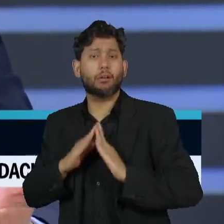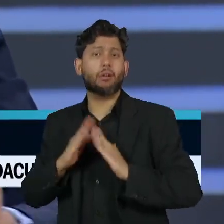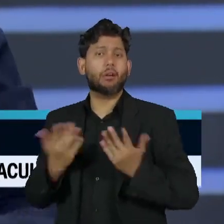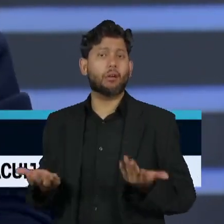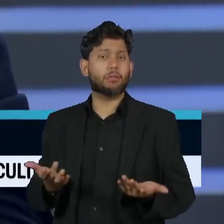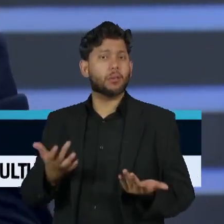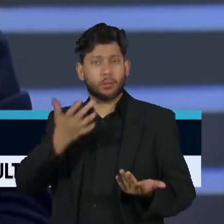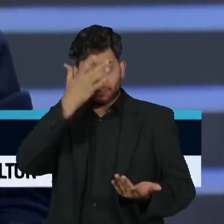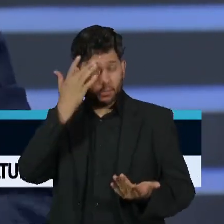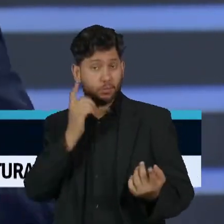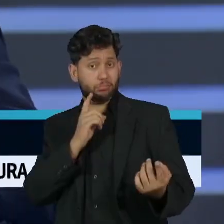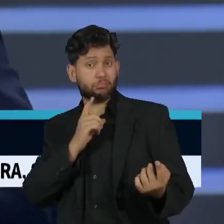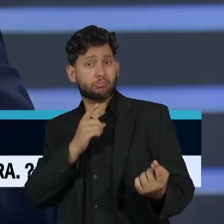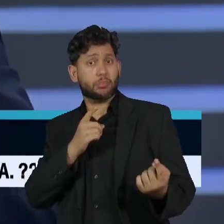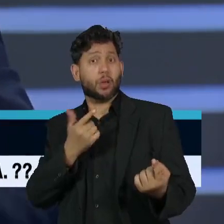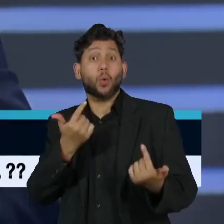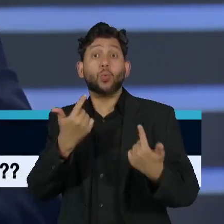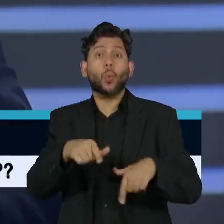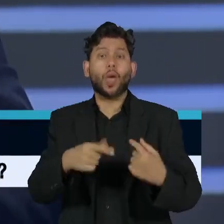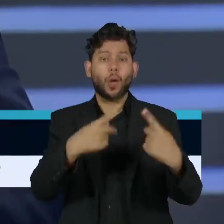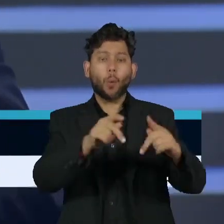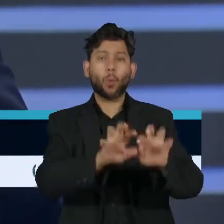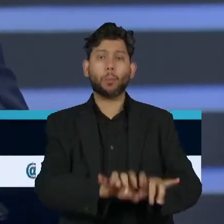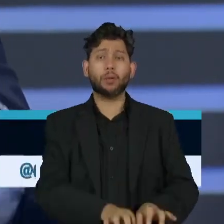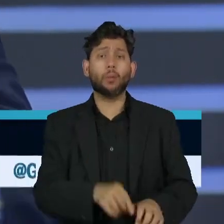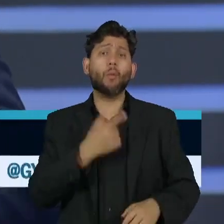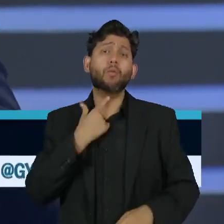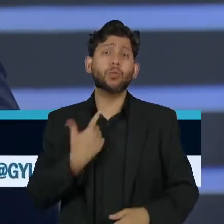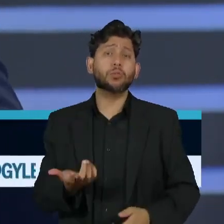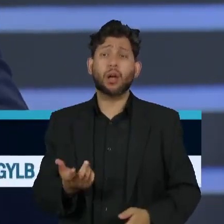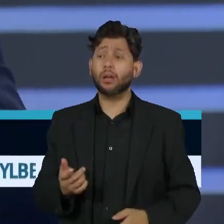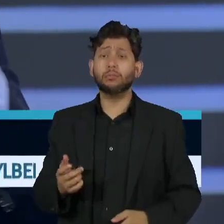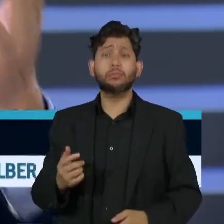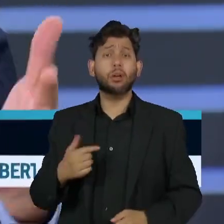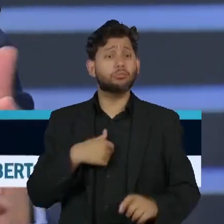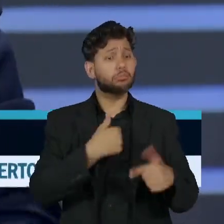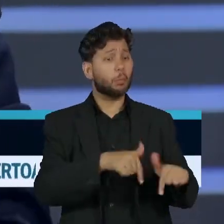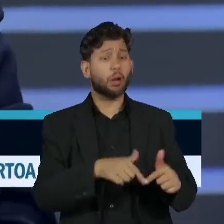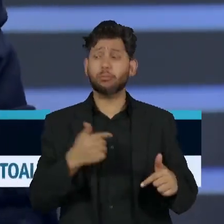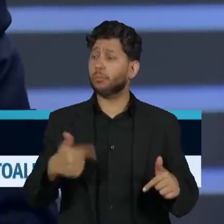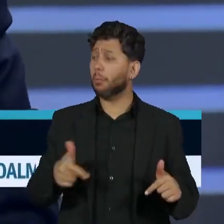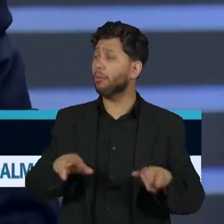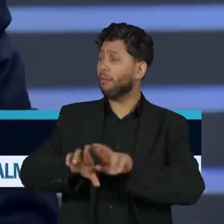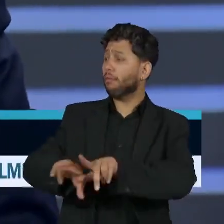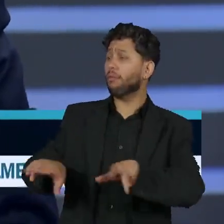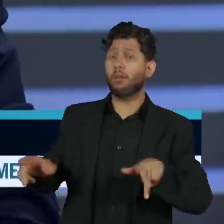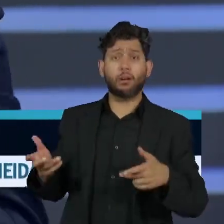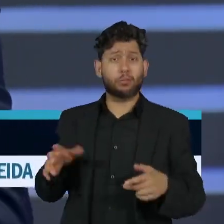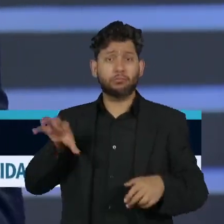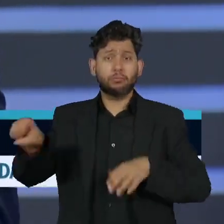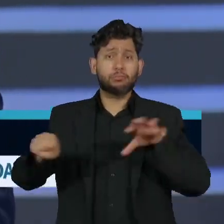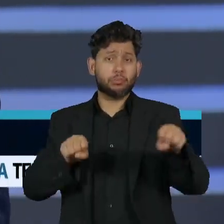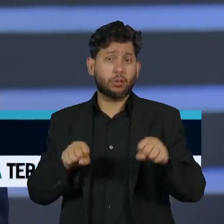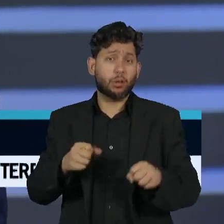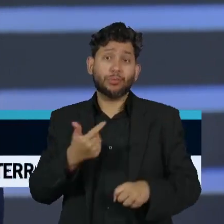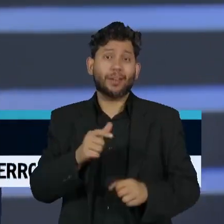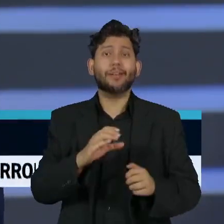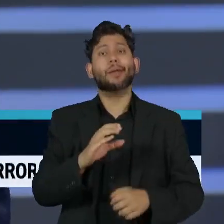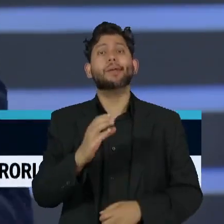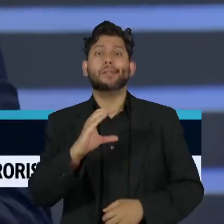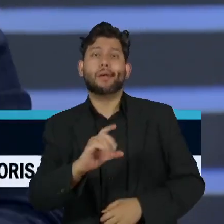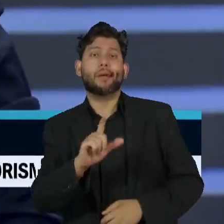relação muitas vezes não querem programadores eles querem ter dois três e trabalhos não necessariamente um CLT que tem horário